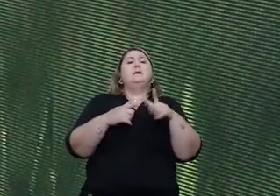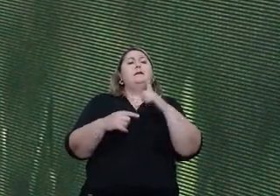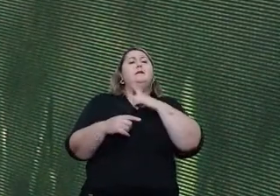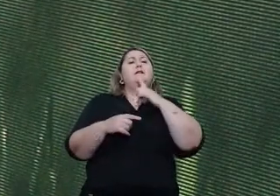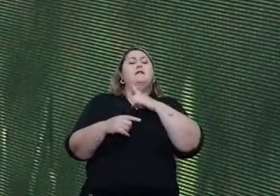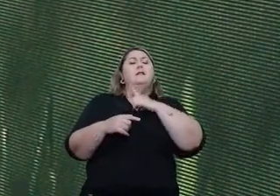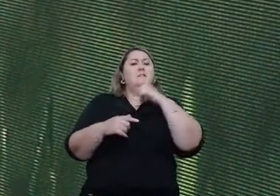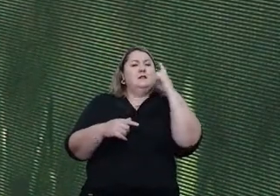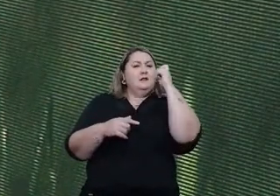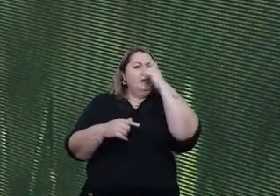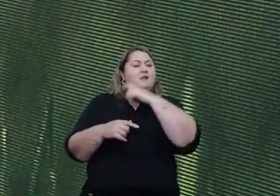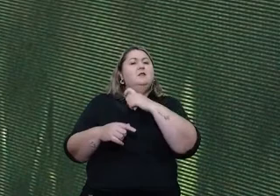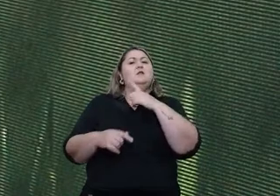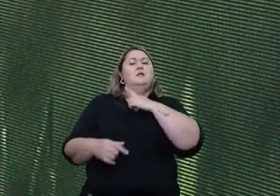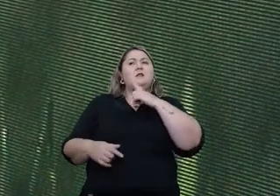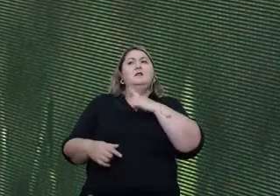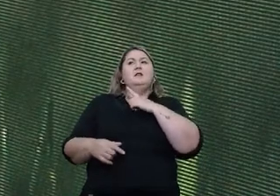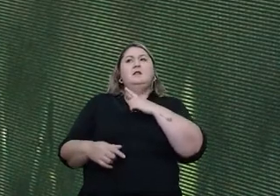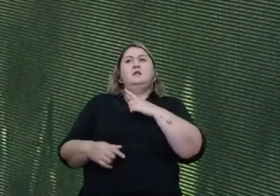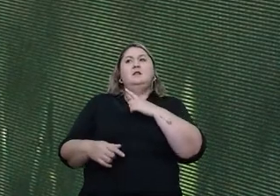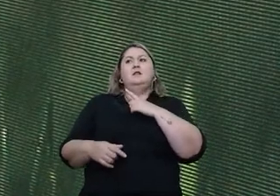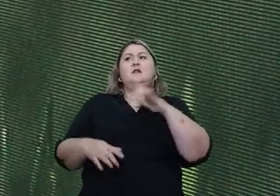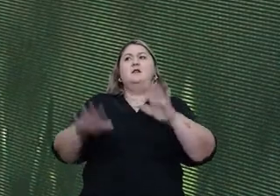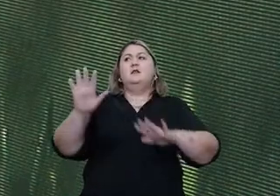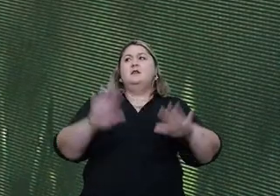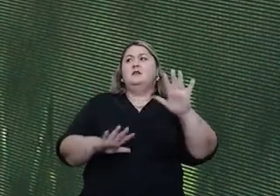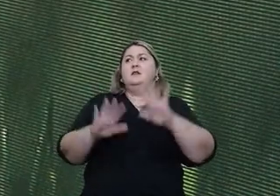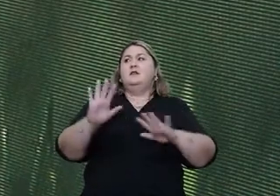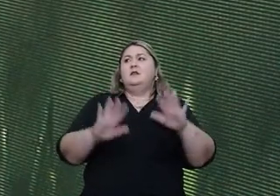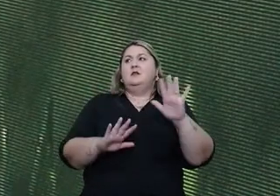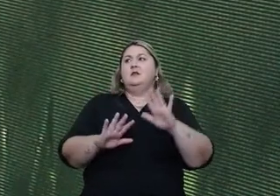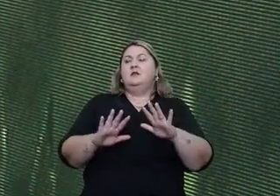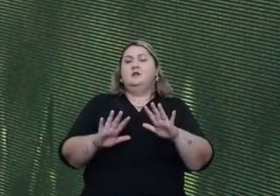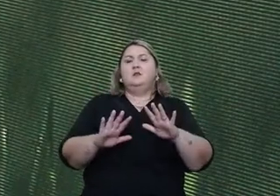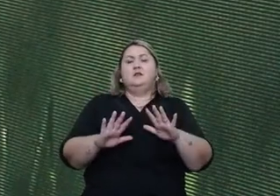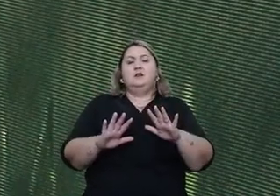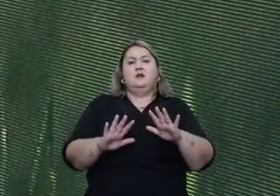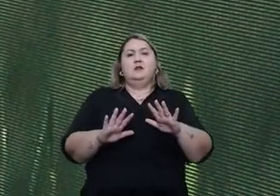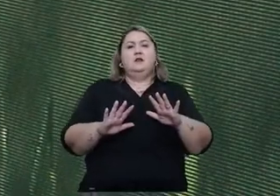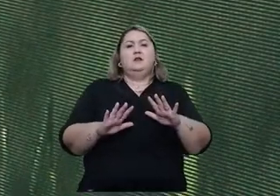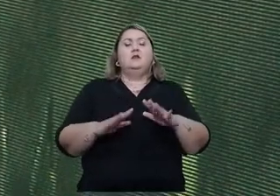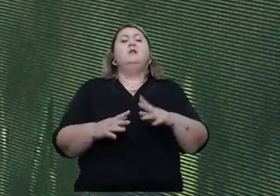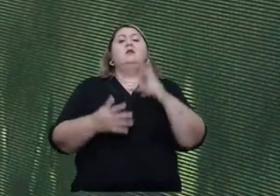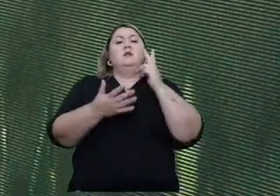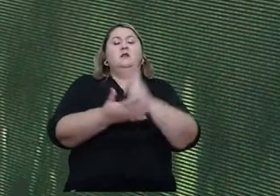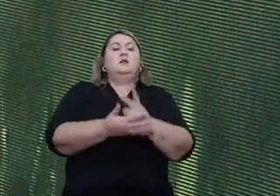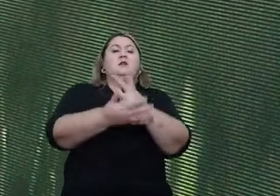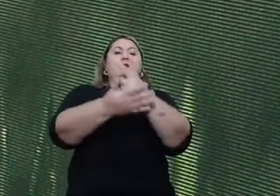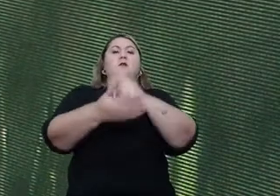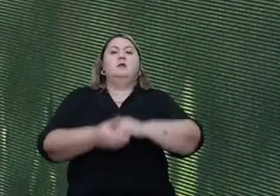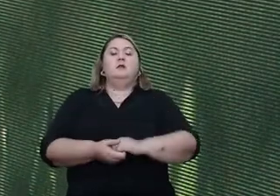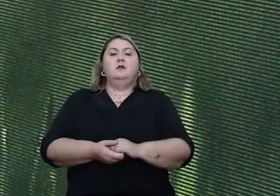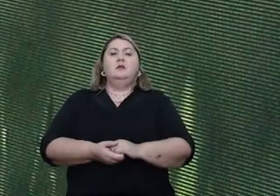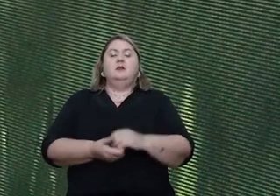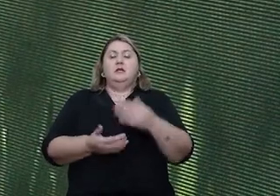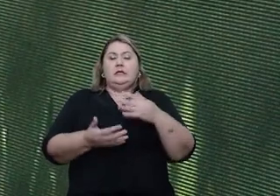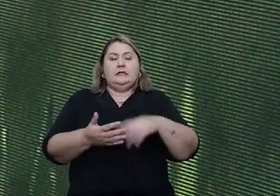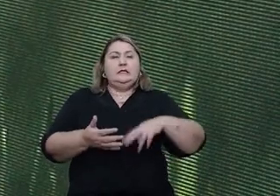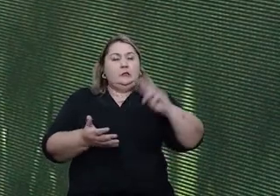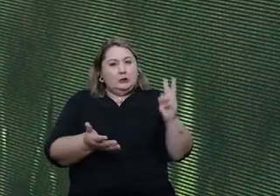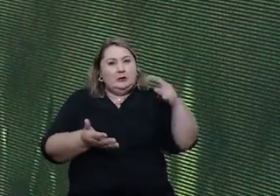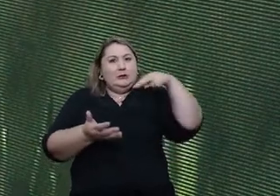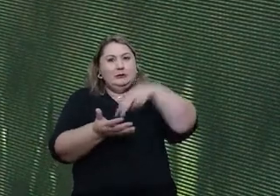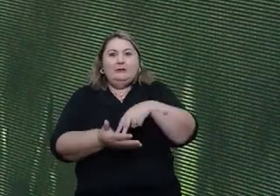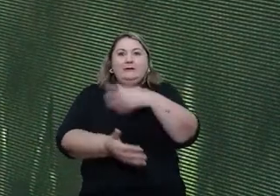aparecem, dificuldades vão ter na nossa vida, às vezes algumas coisas inexplicáveis e a gente continua. Sacode a poeira, dá a volta